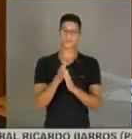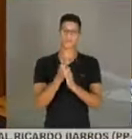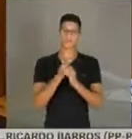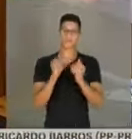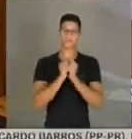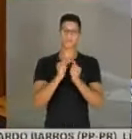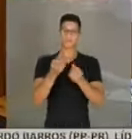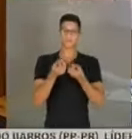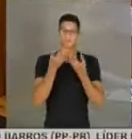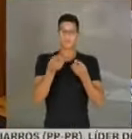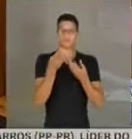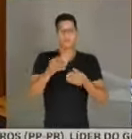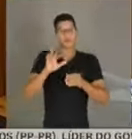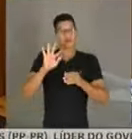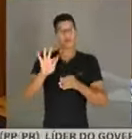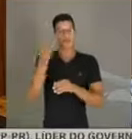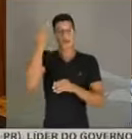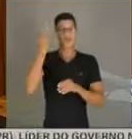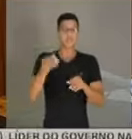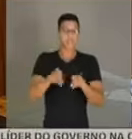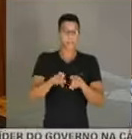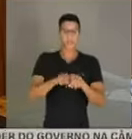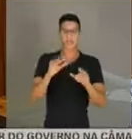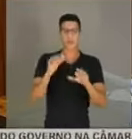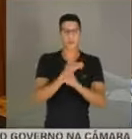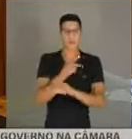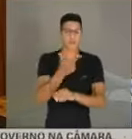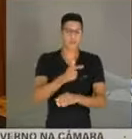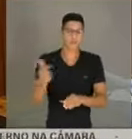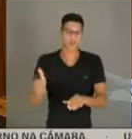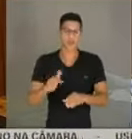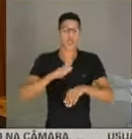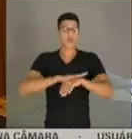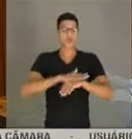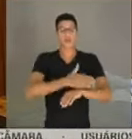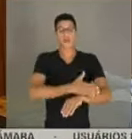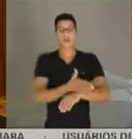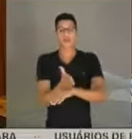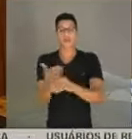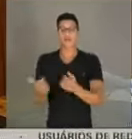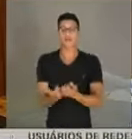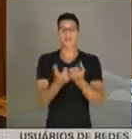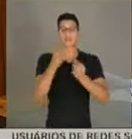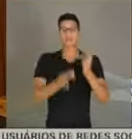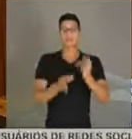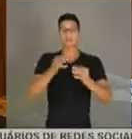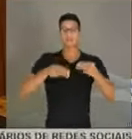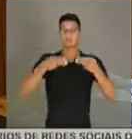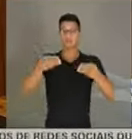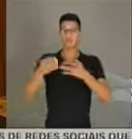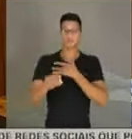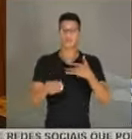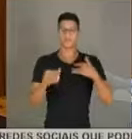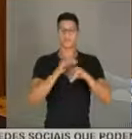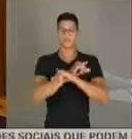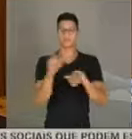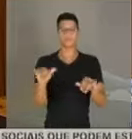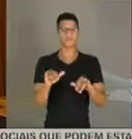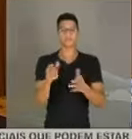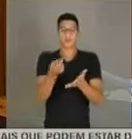com informações falsas e incompletos. A todo momento, a assessoria jurídica do Ministério da Saúde dizia: